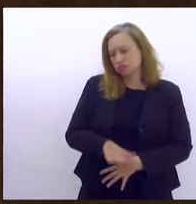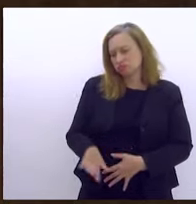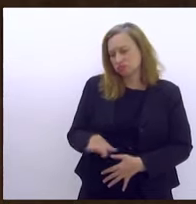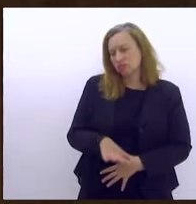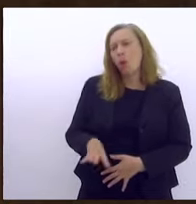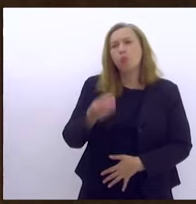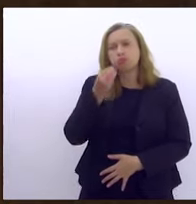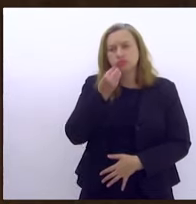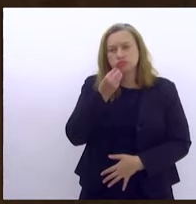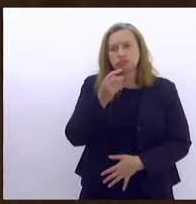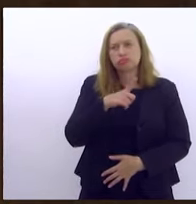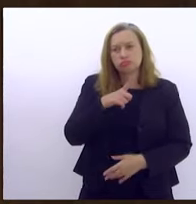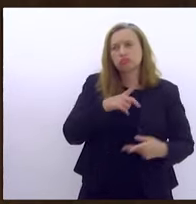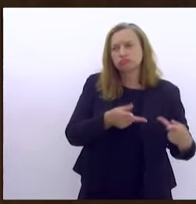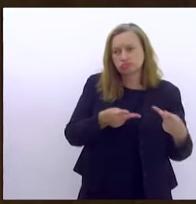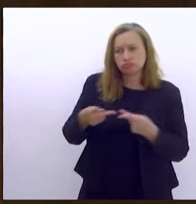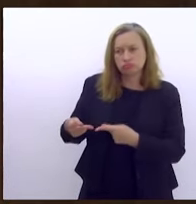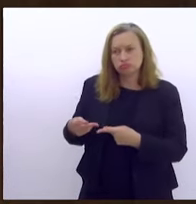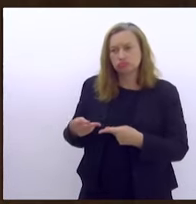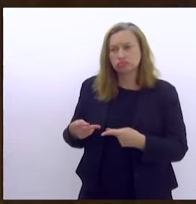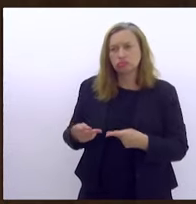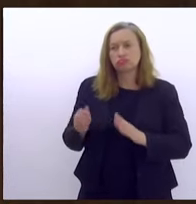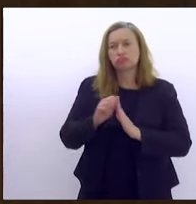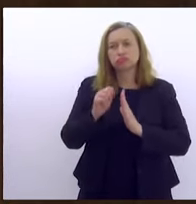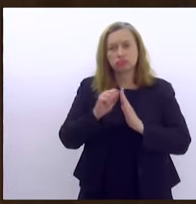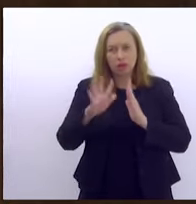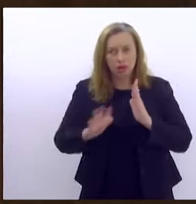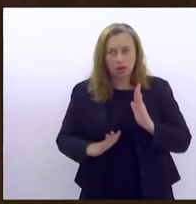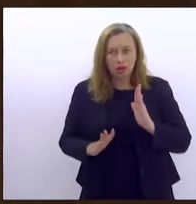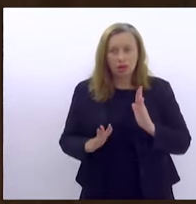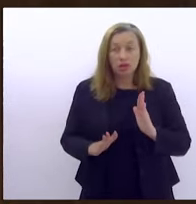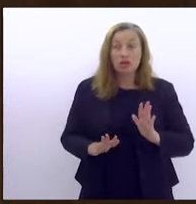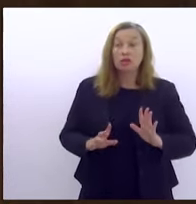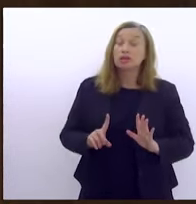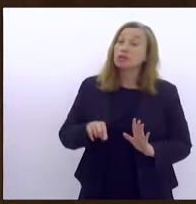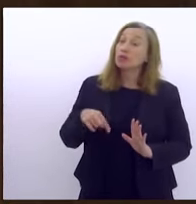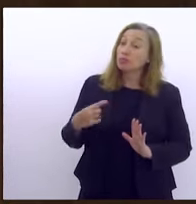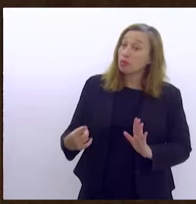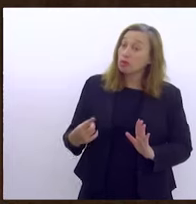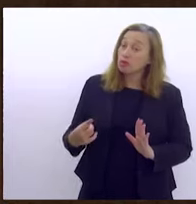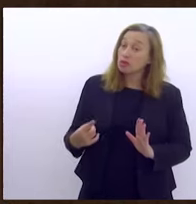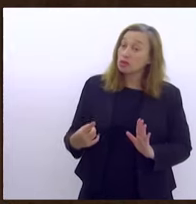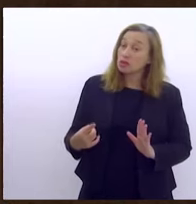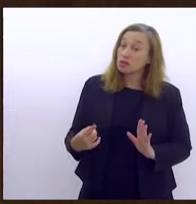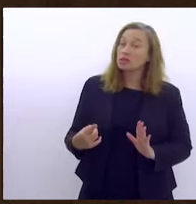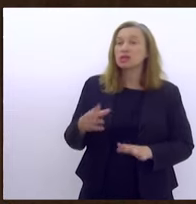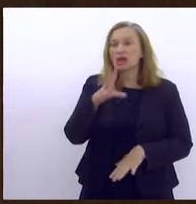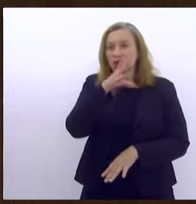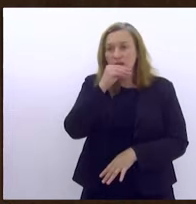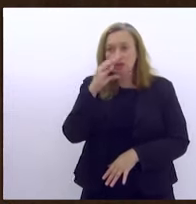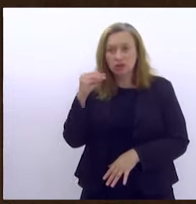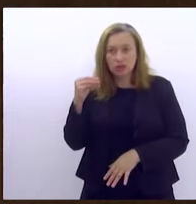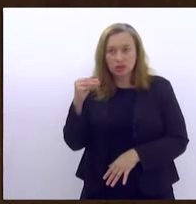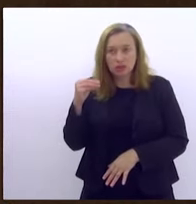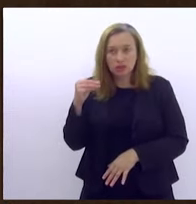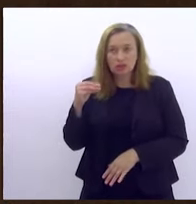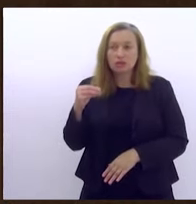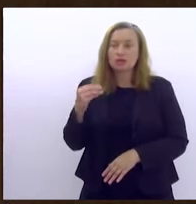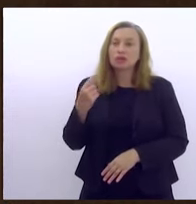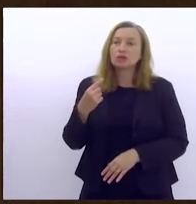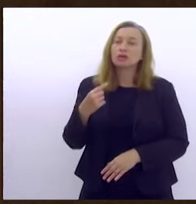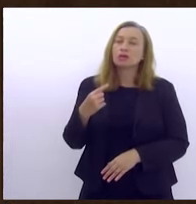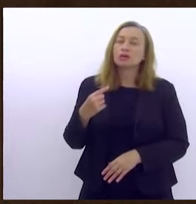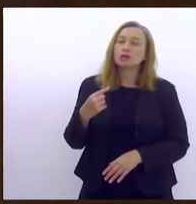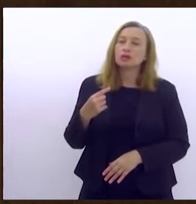tive a oportunidade de frequentar, inclusive, alguns terreiros. E logo me converti, já adolescente, ao cristianismo e à